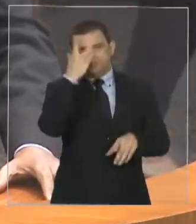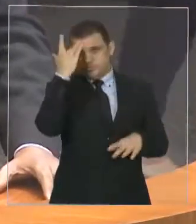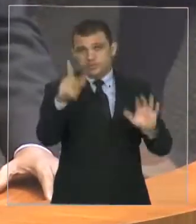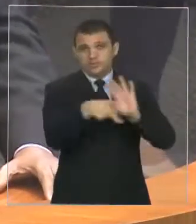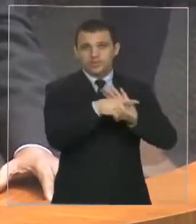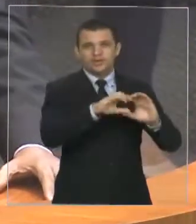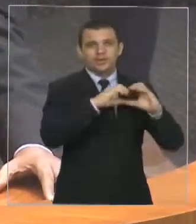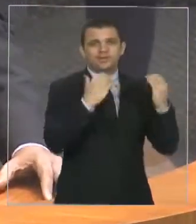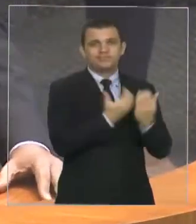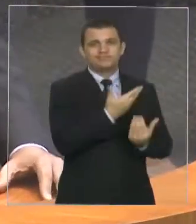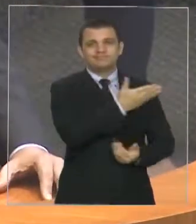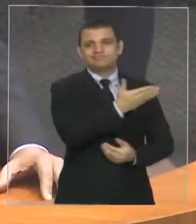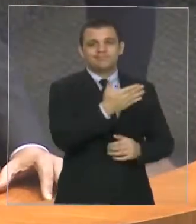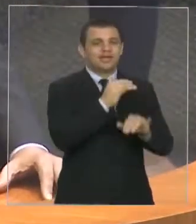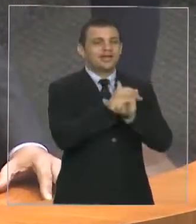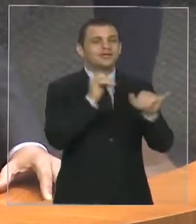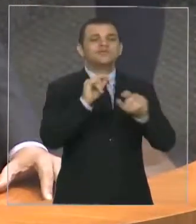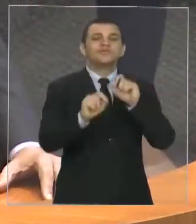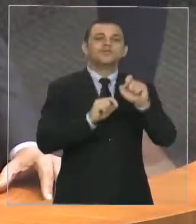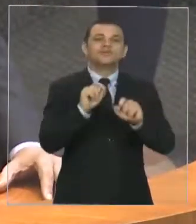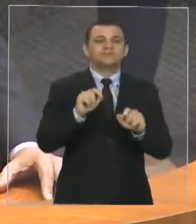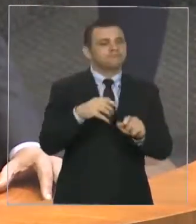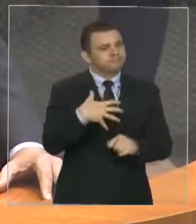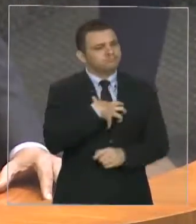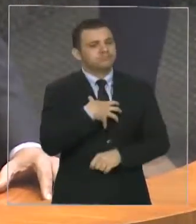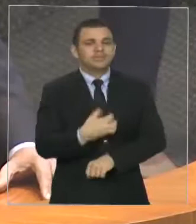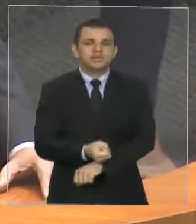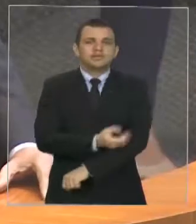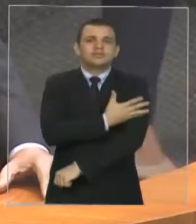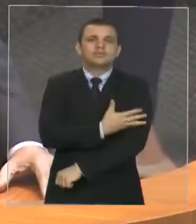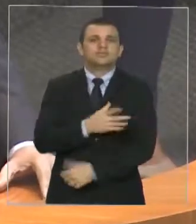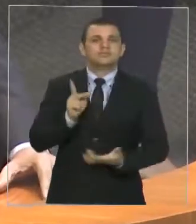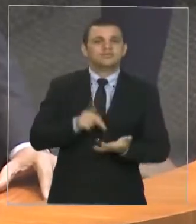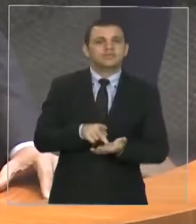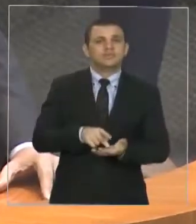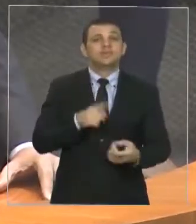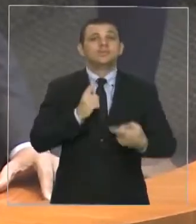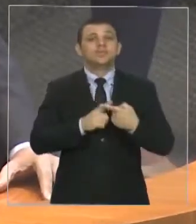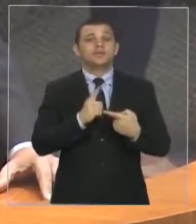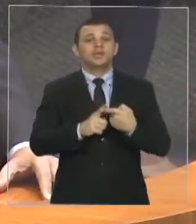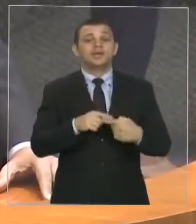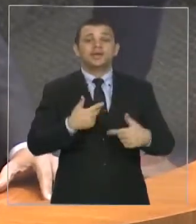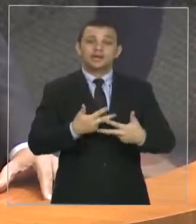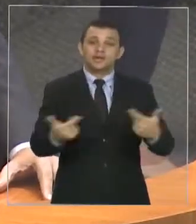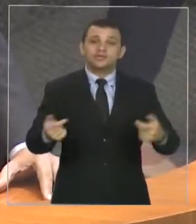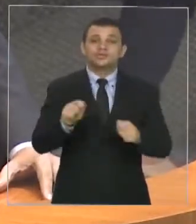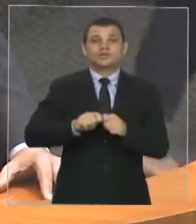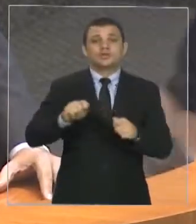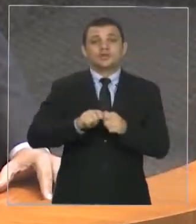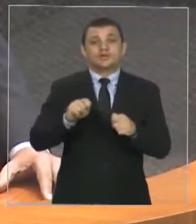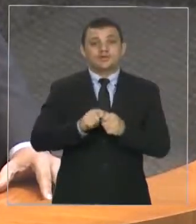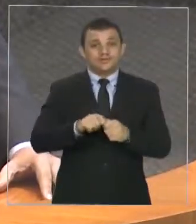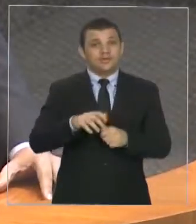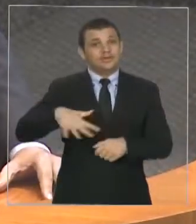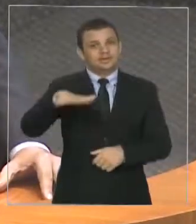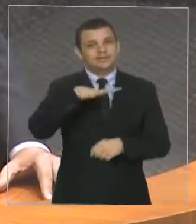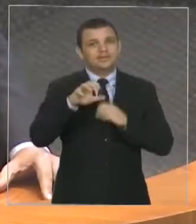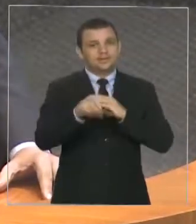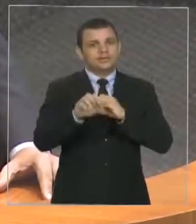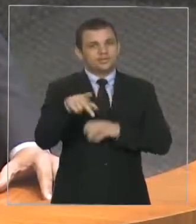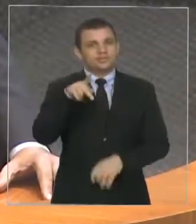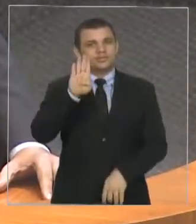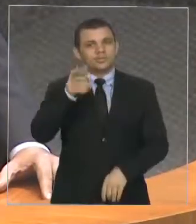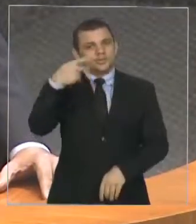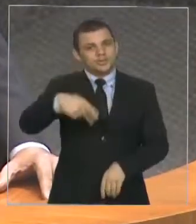É contagiante, é emocionante o que se faz na educação pública do